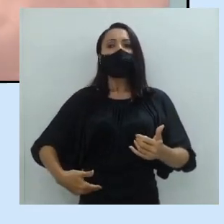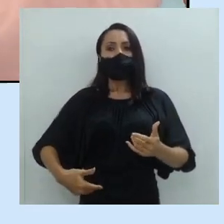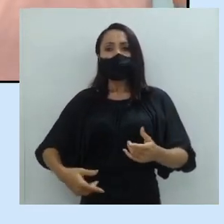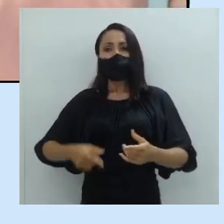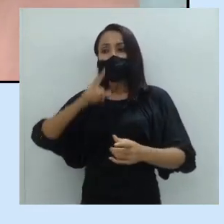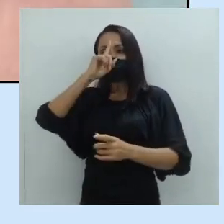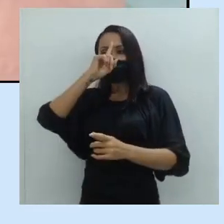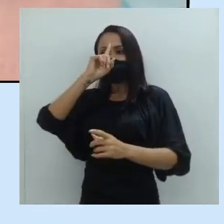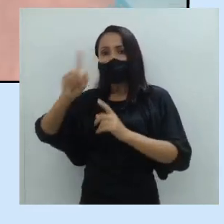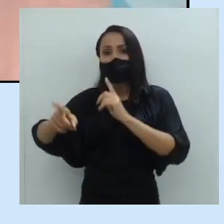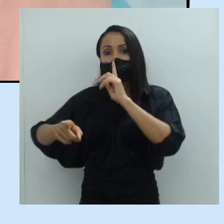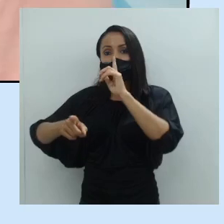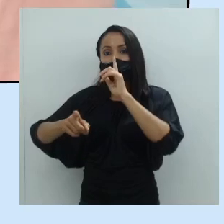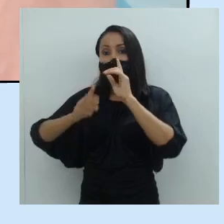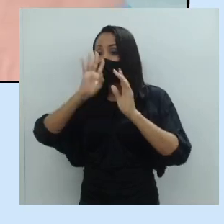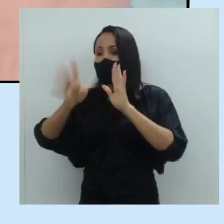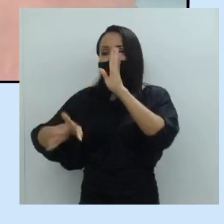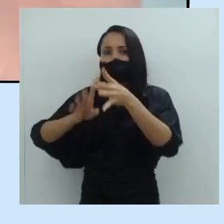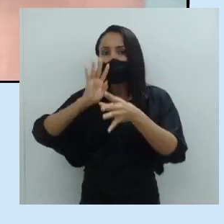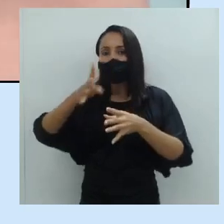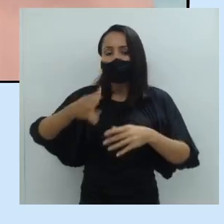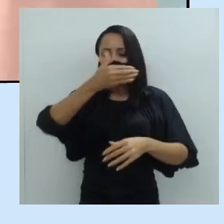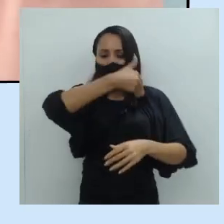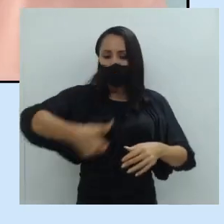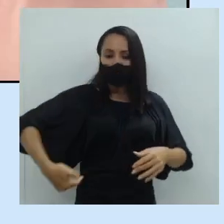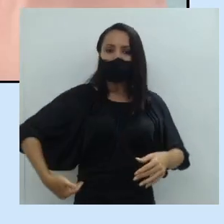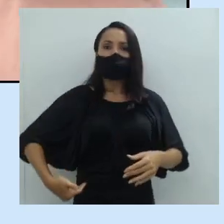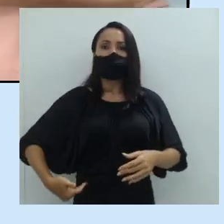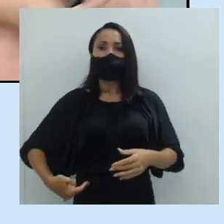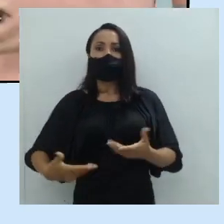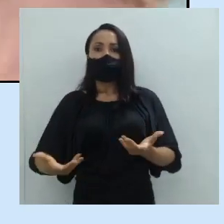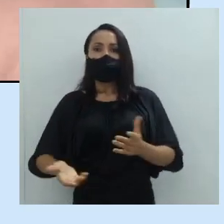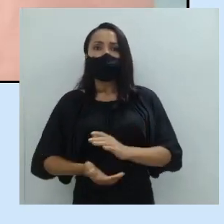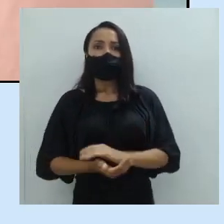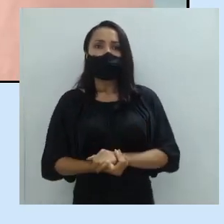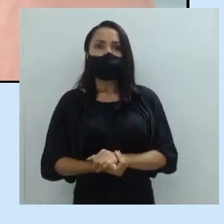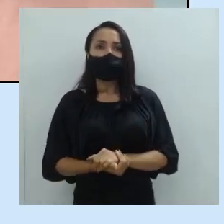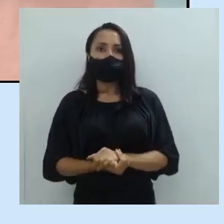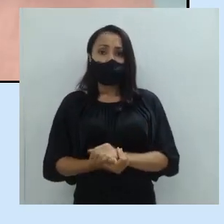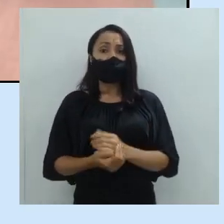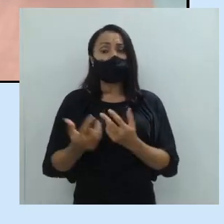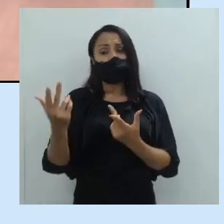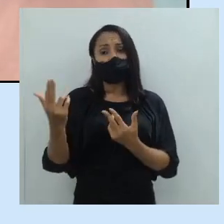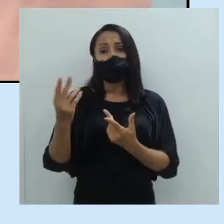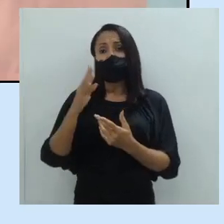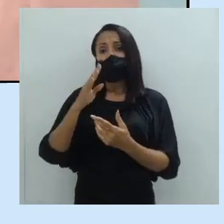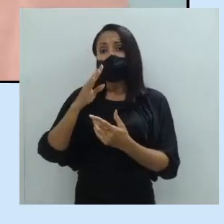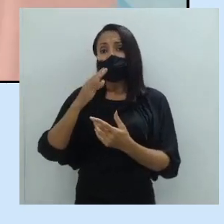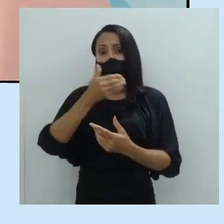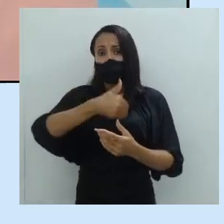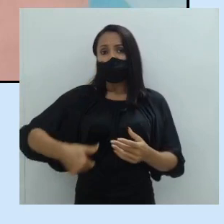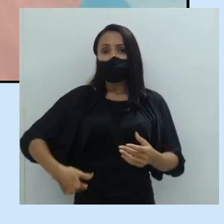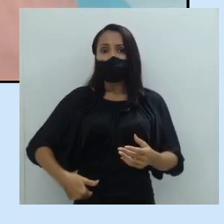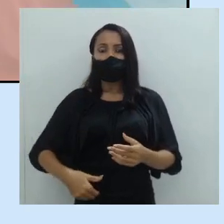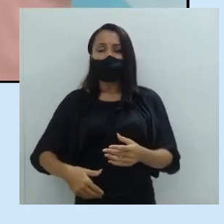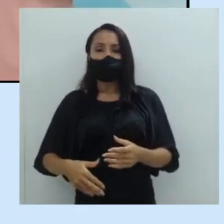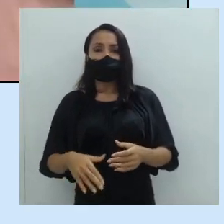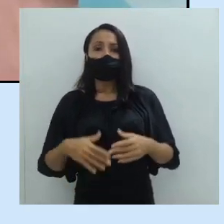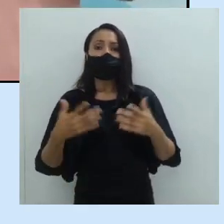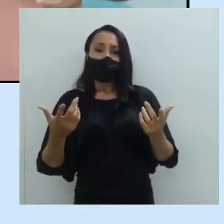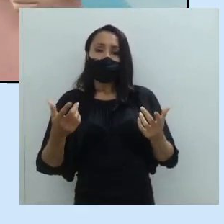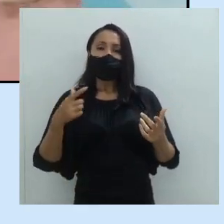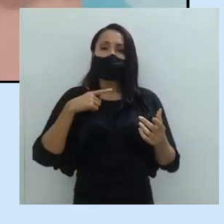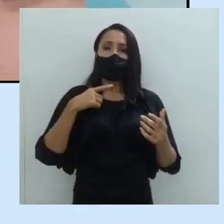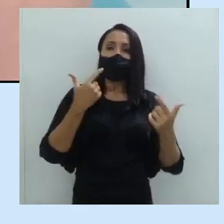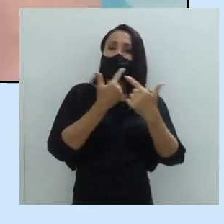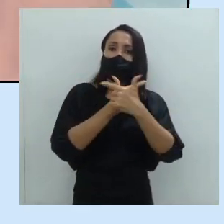governo. Justamente ela dizendo que não vai fazer nada tal qual o governo. Então prestem bem atenção. Aqui há humor, e